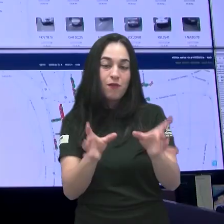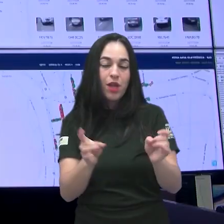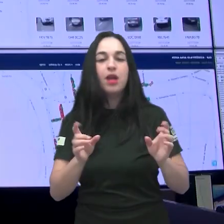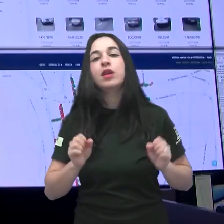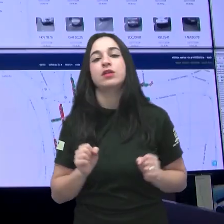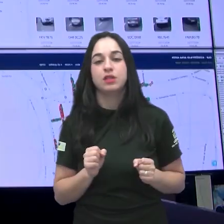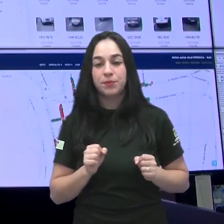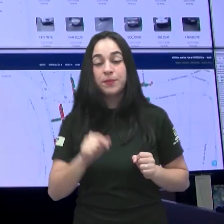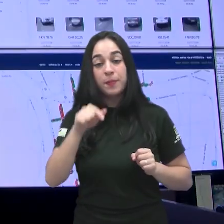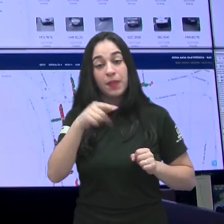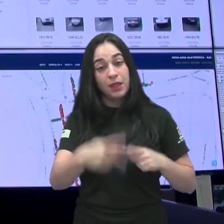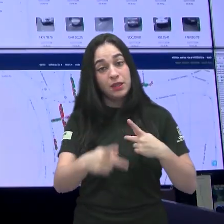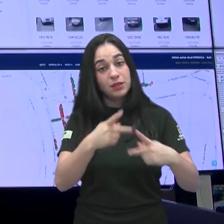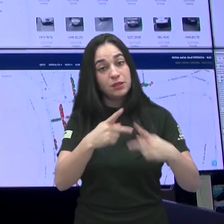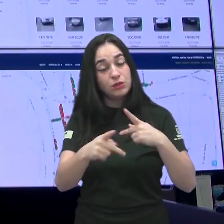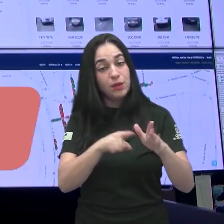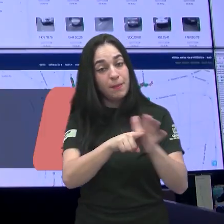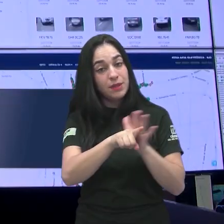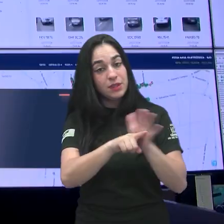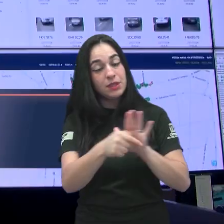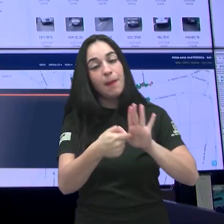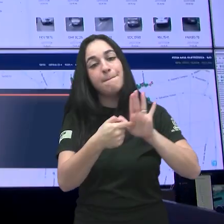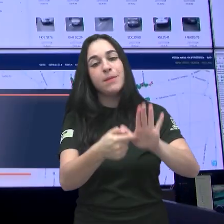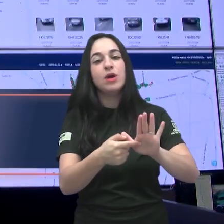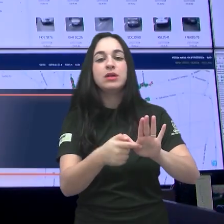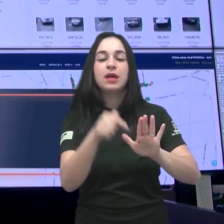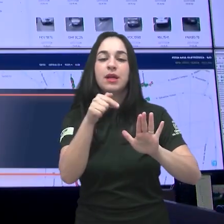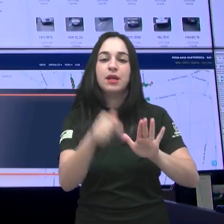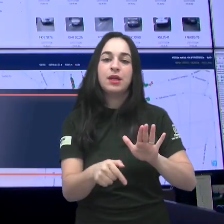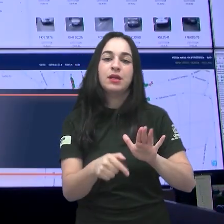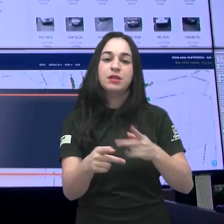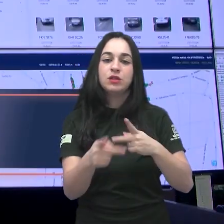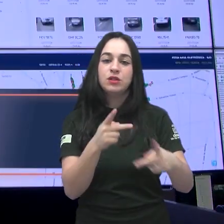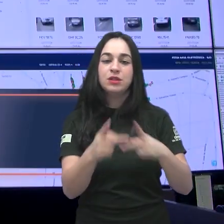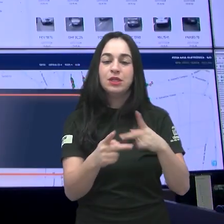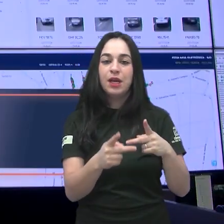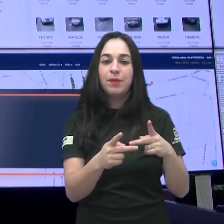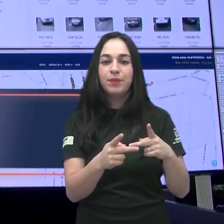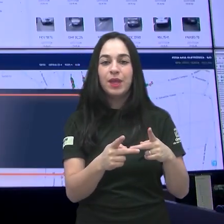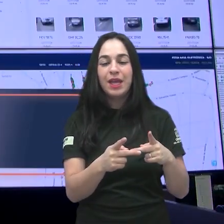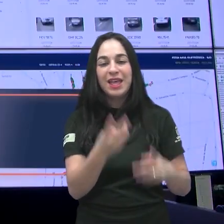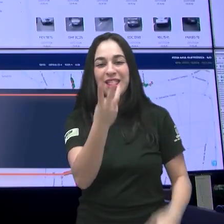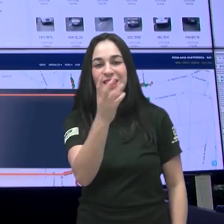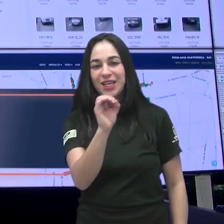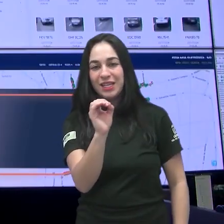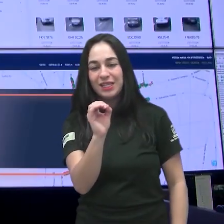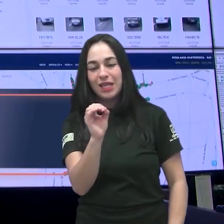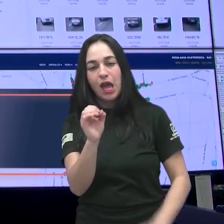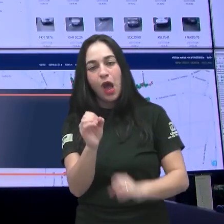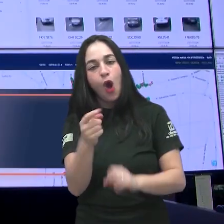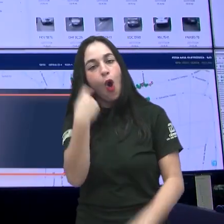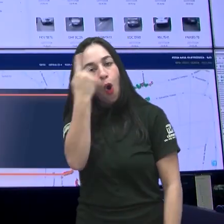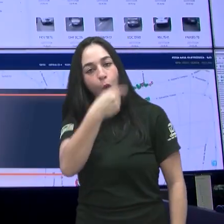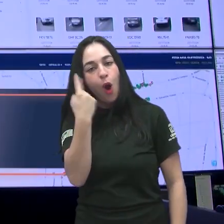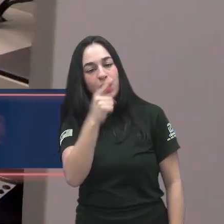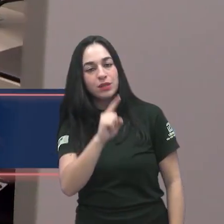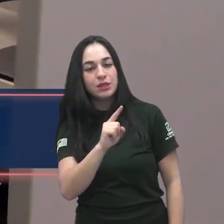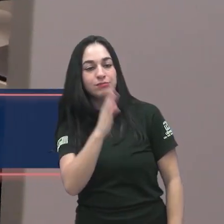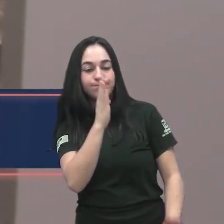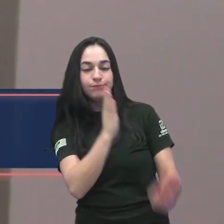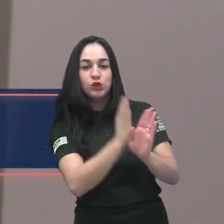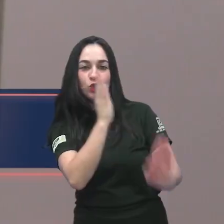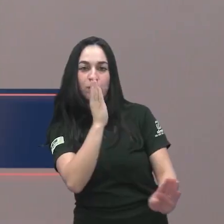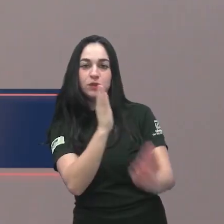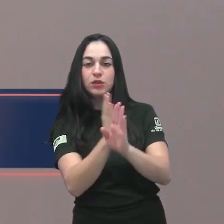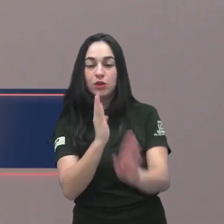De acordo com o balanço divulgado pelo município, em São José dos Campos há um flagrante a cada 30 horas. Só